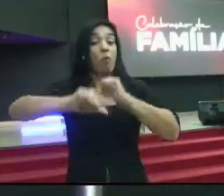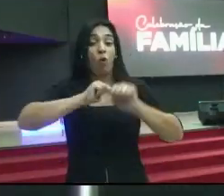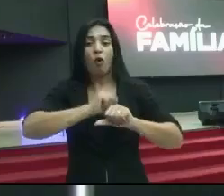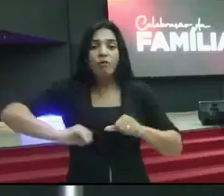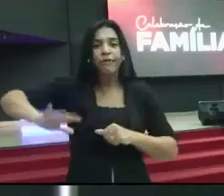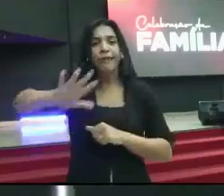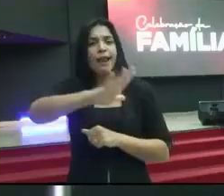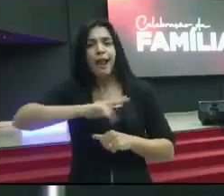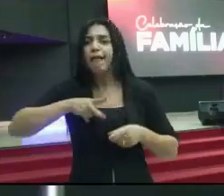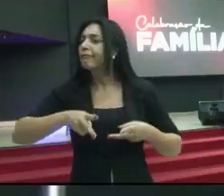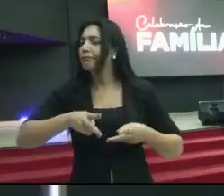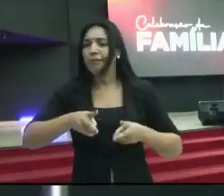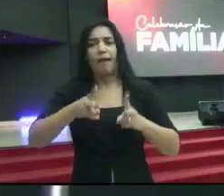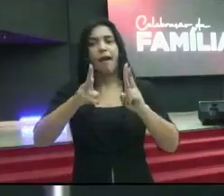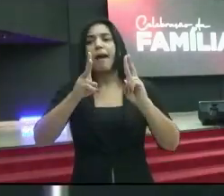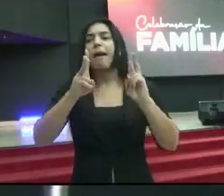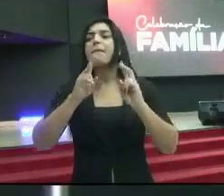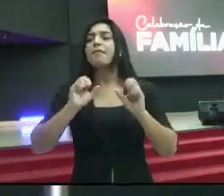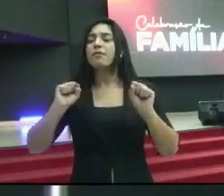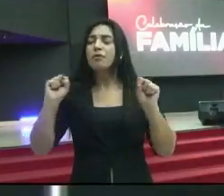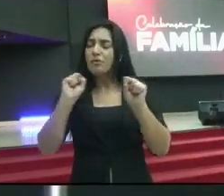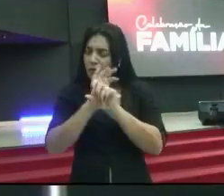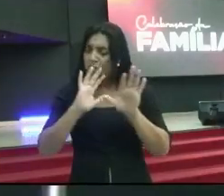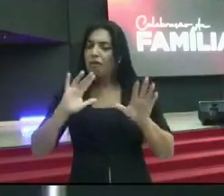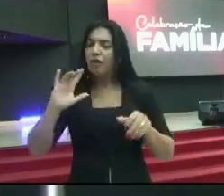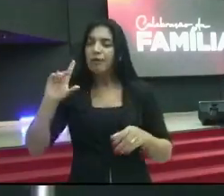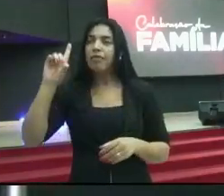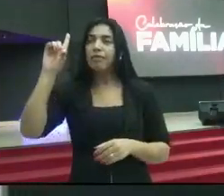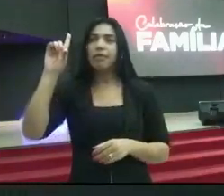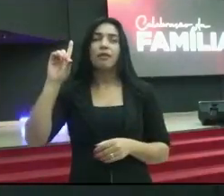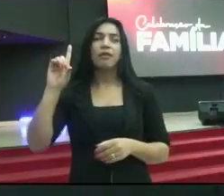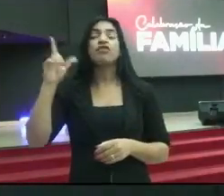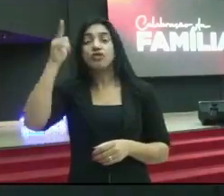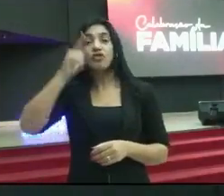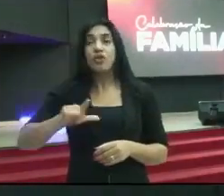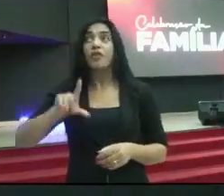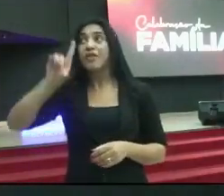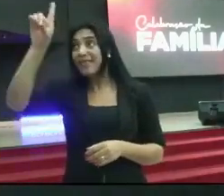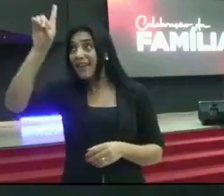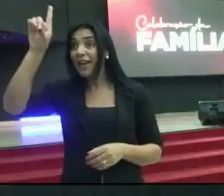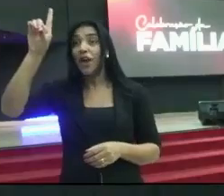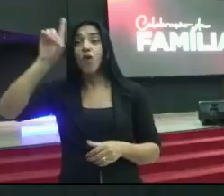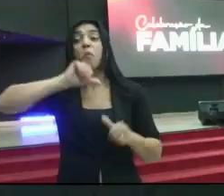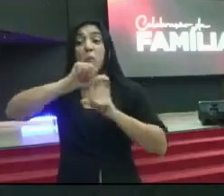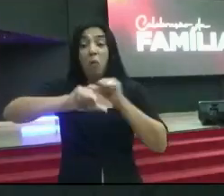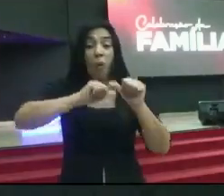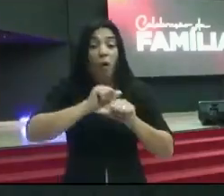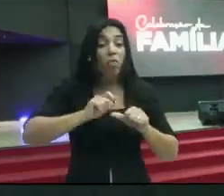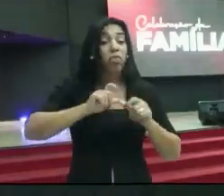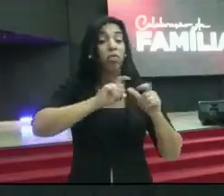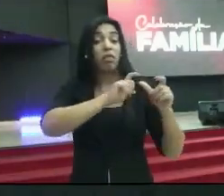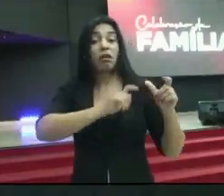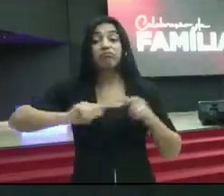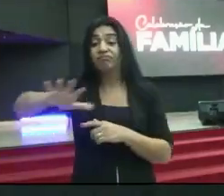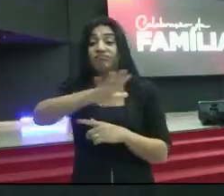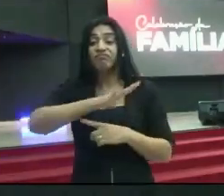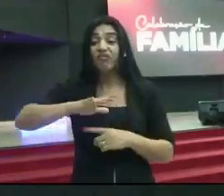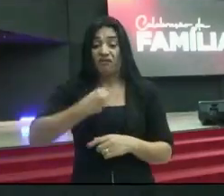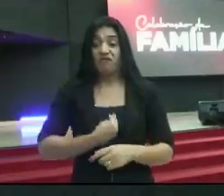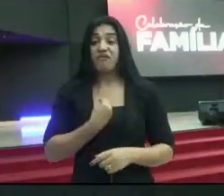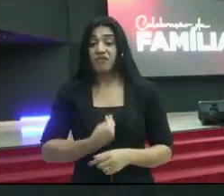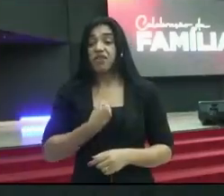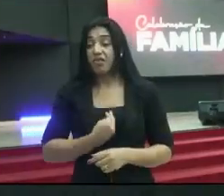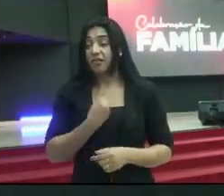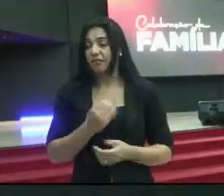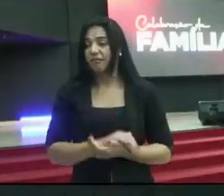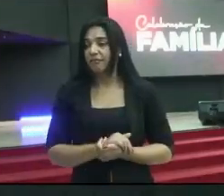há cenário que Deus não mude. Eu vou dizer de novo: não há cenário que Deus